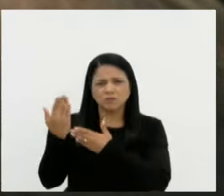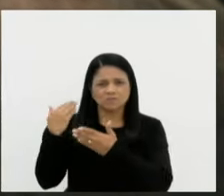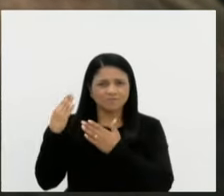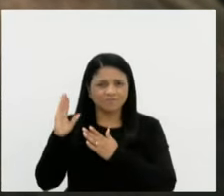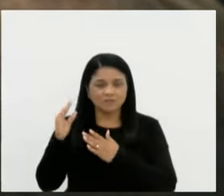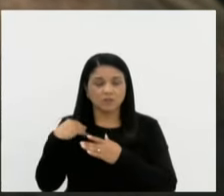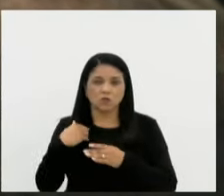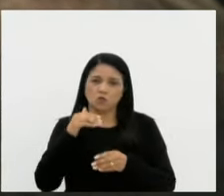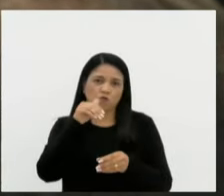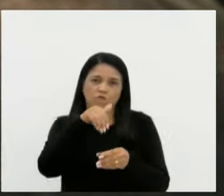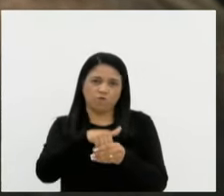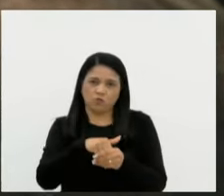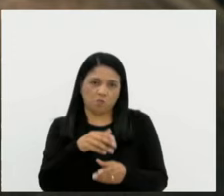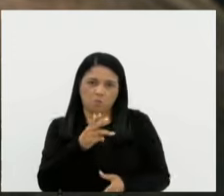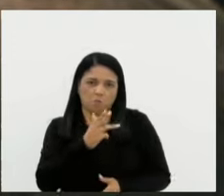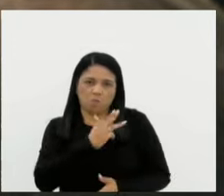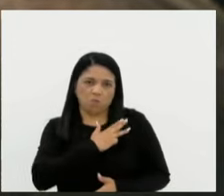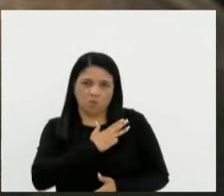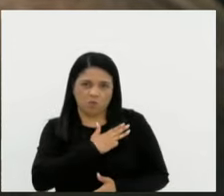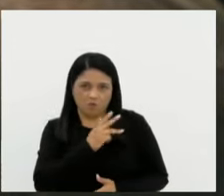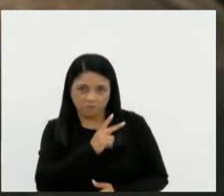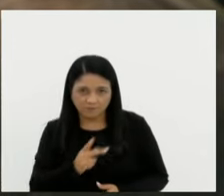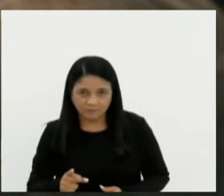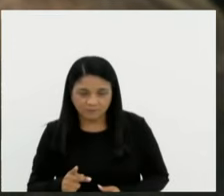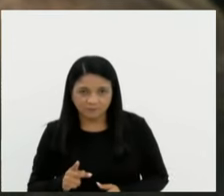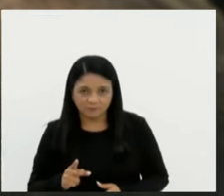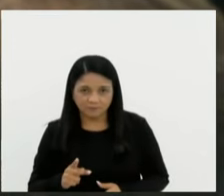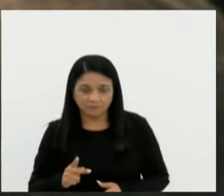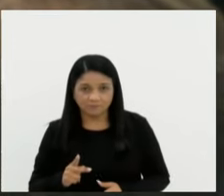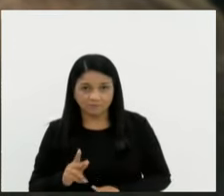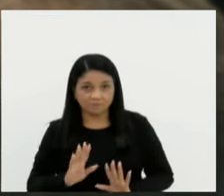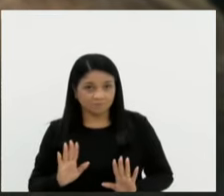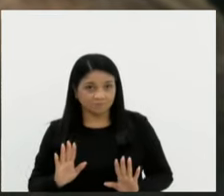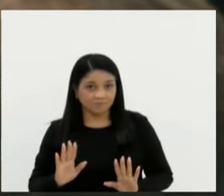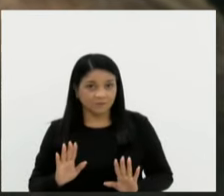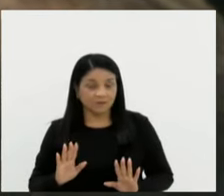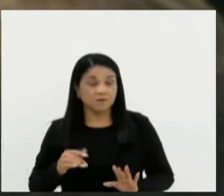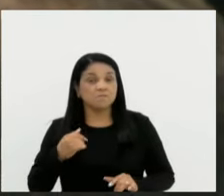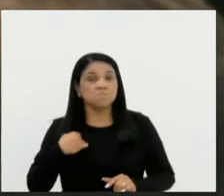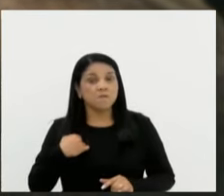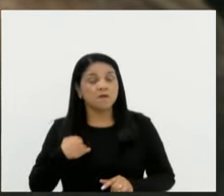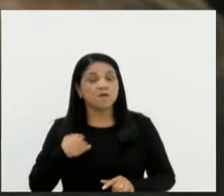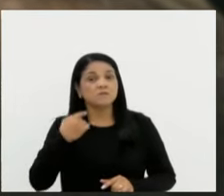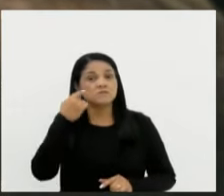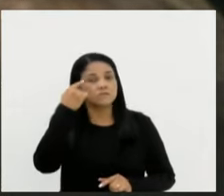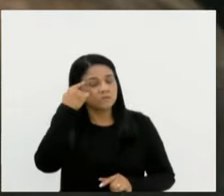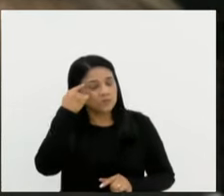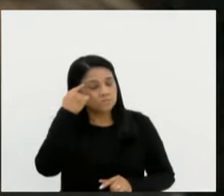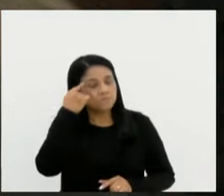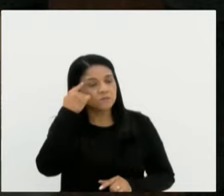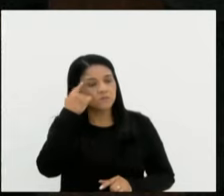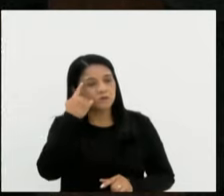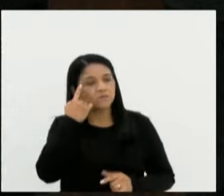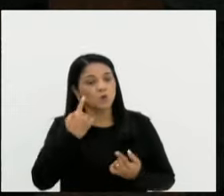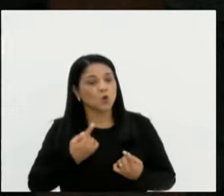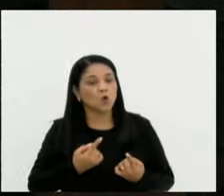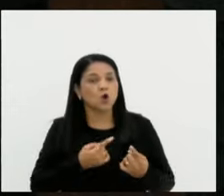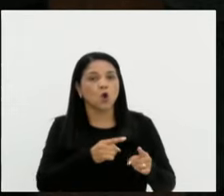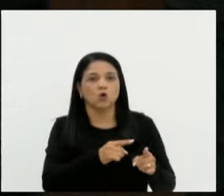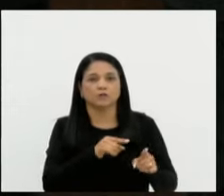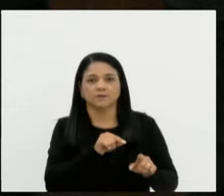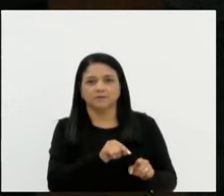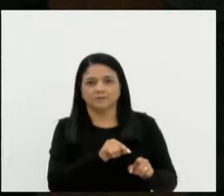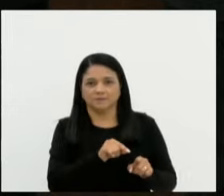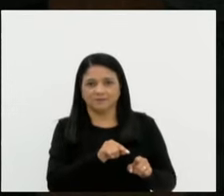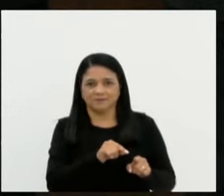atual presidente, mas sempre achei que agiram contra ele de forma arbitrária. Sempre